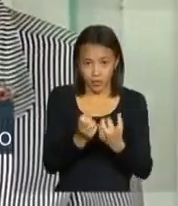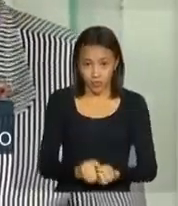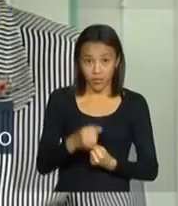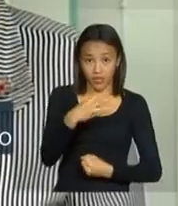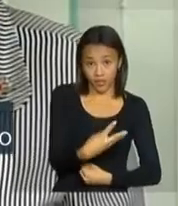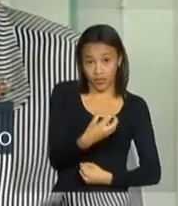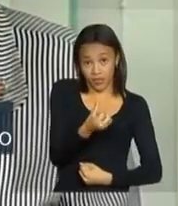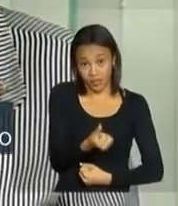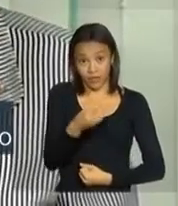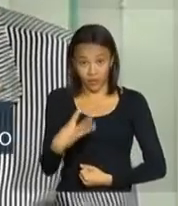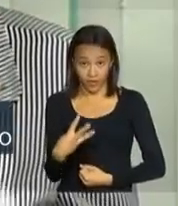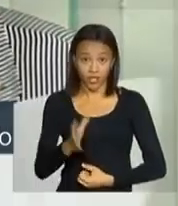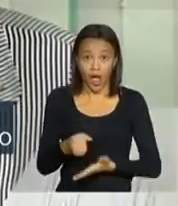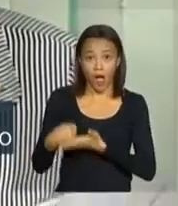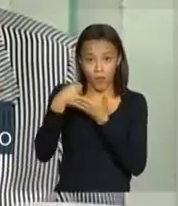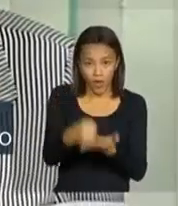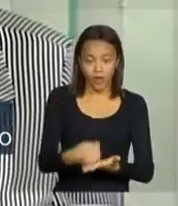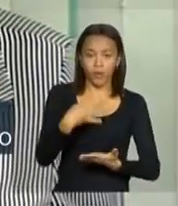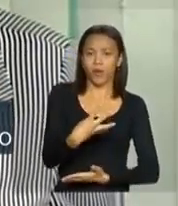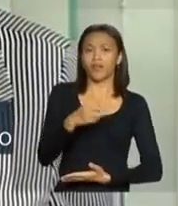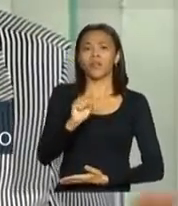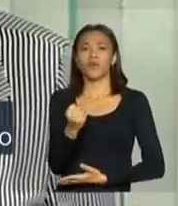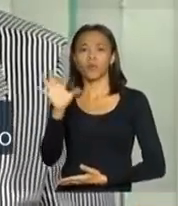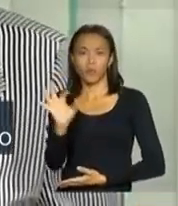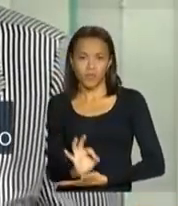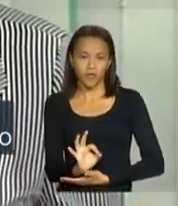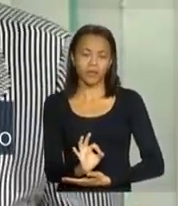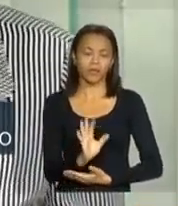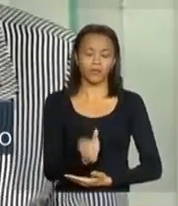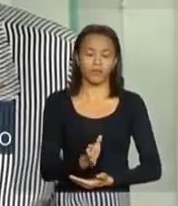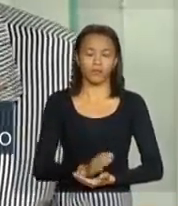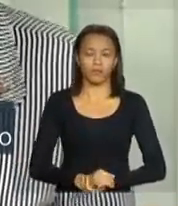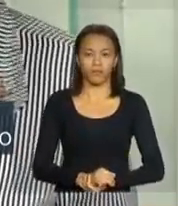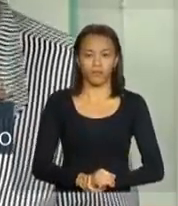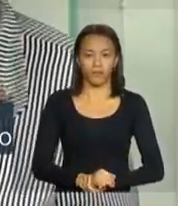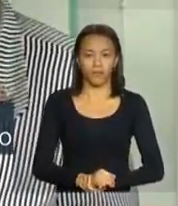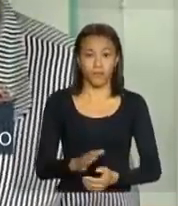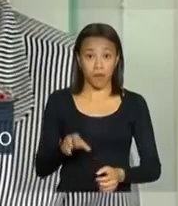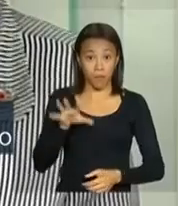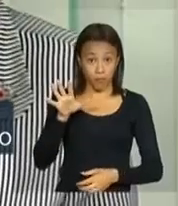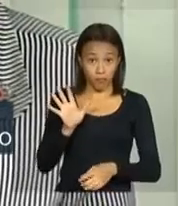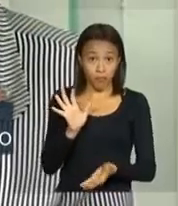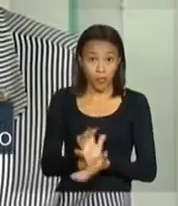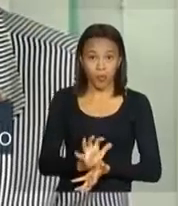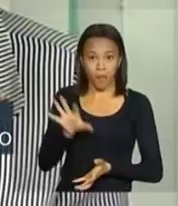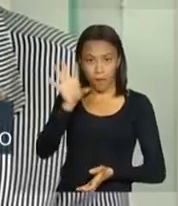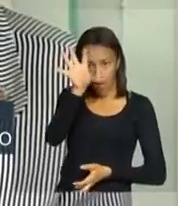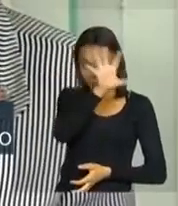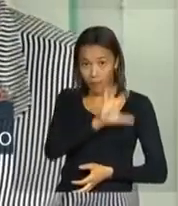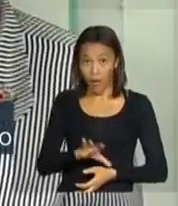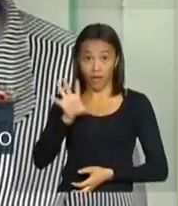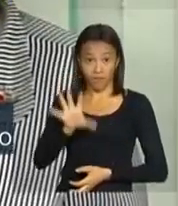363, apoiados, 48%. Por região, Sudeste,